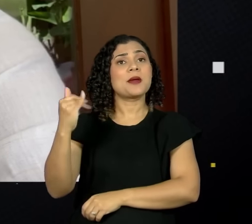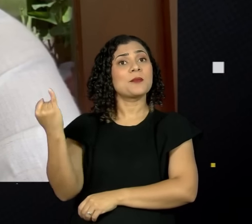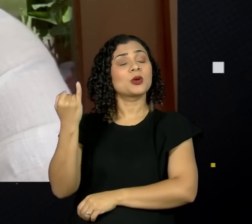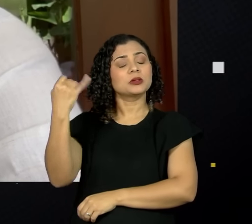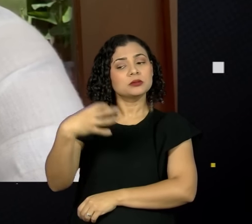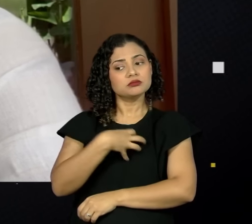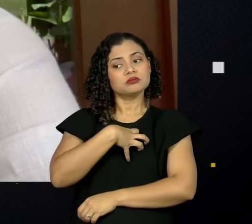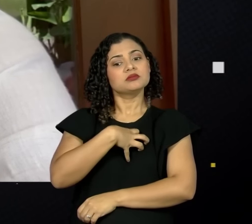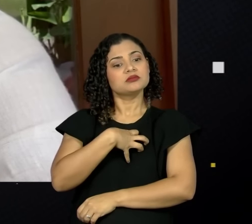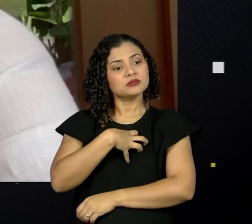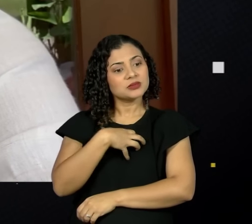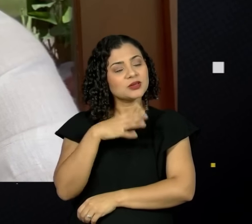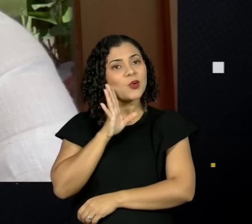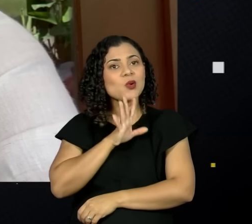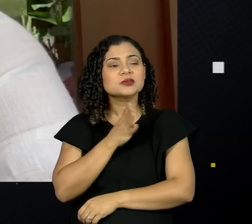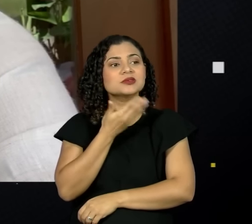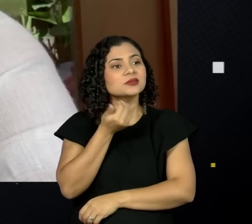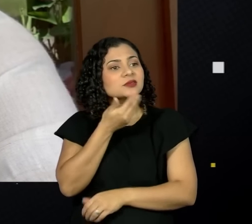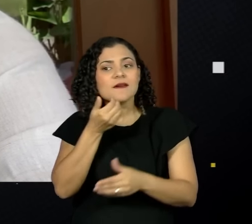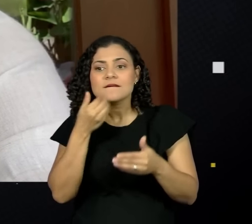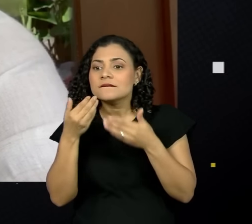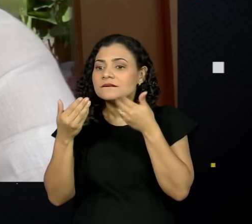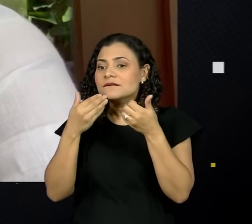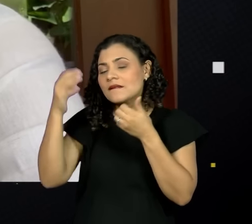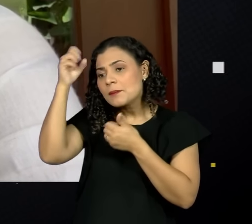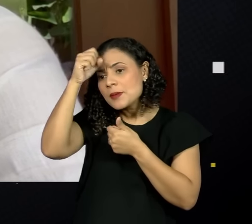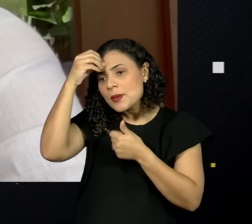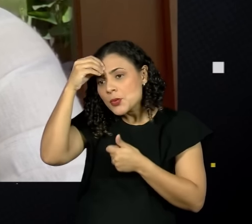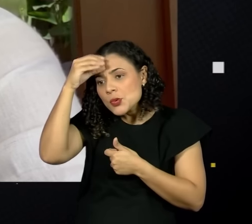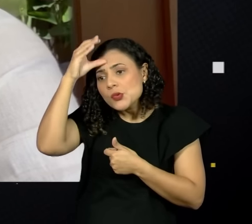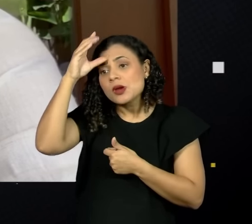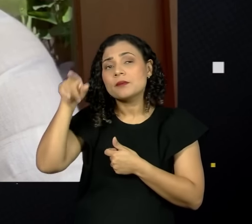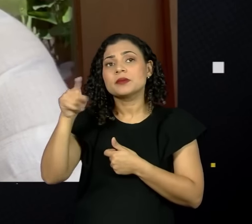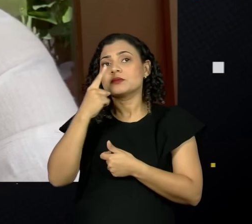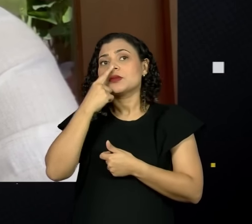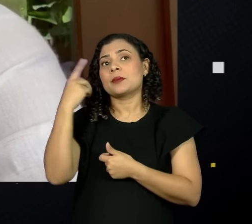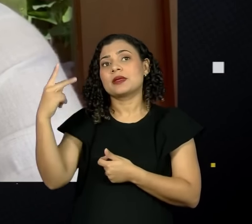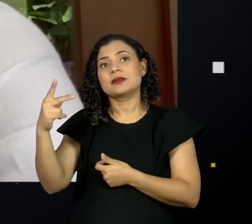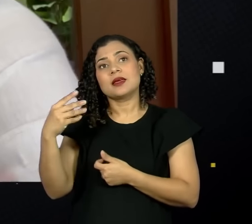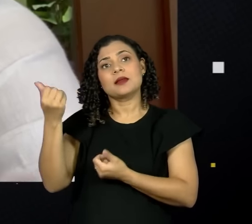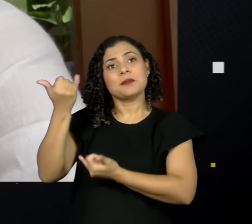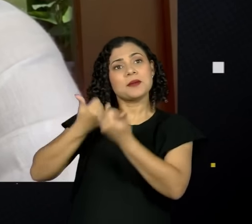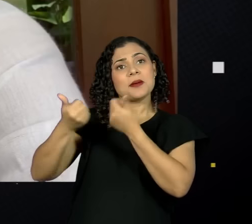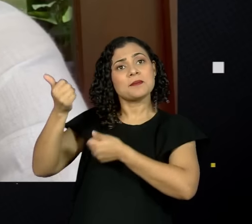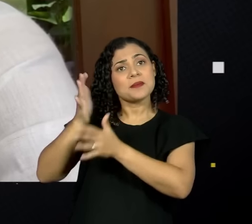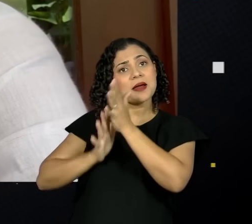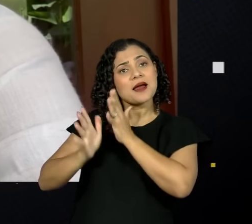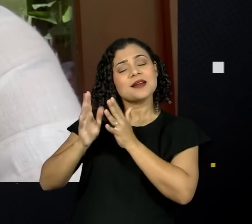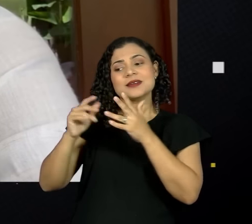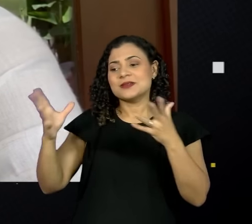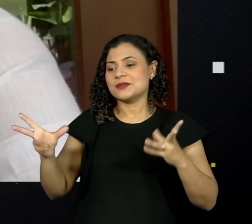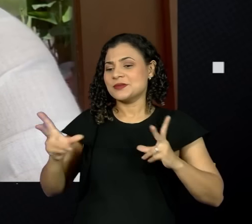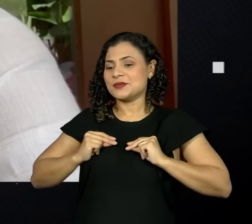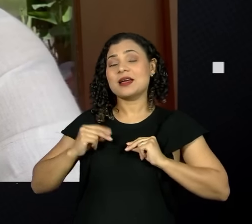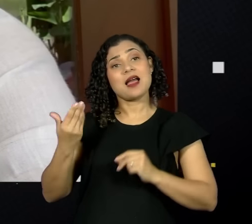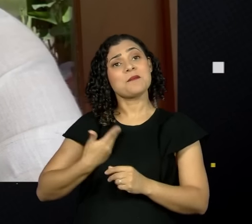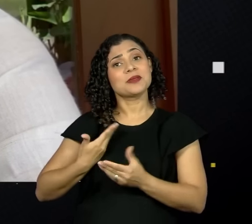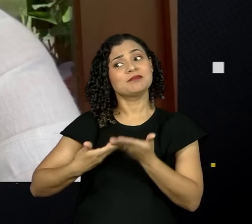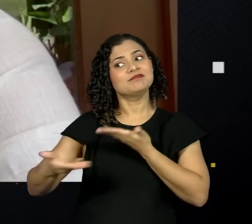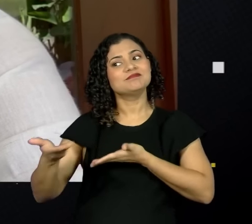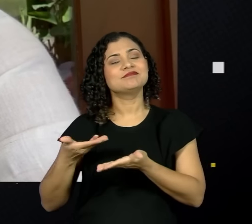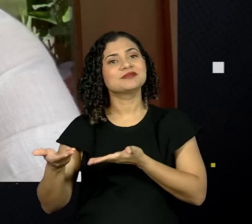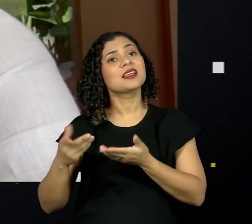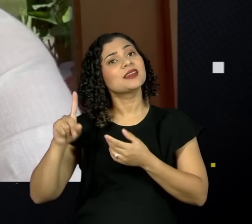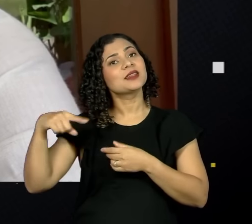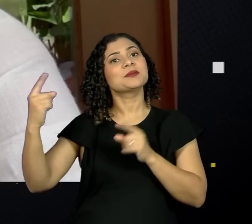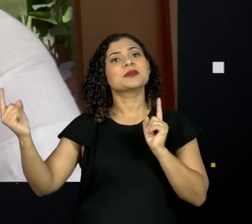mim fazendo laboratório eh me contou a intimidade dele e nós ficos amigos e depois